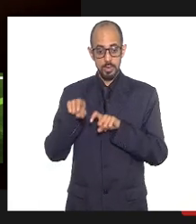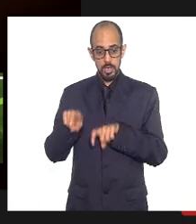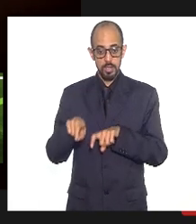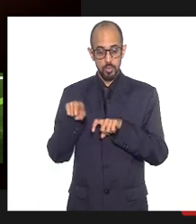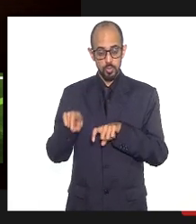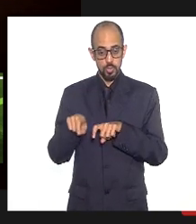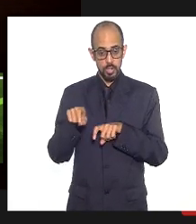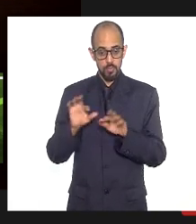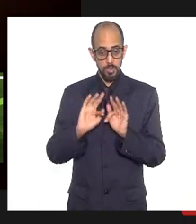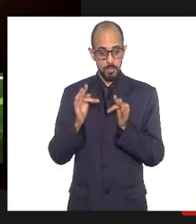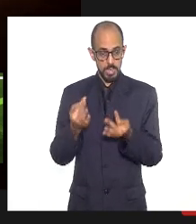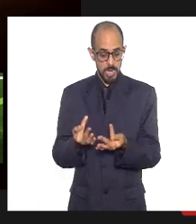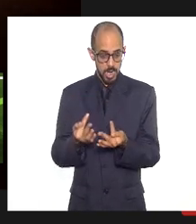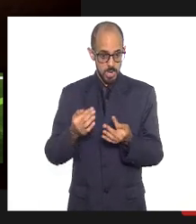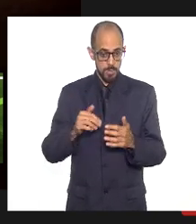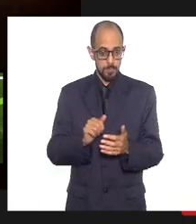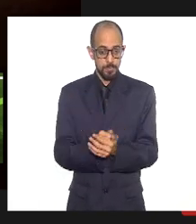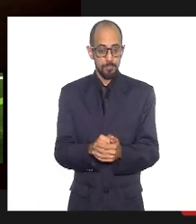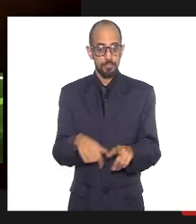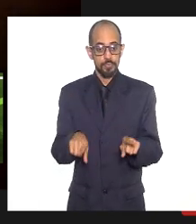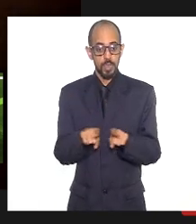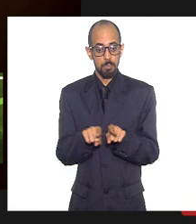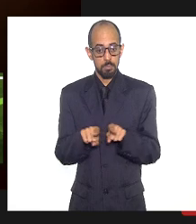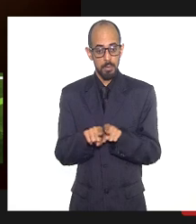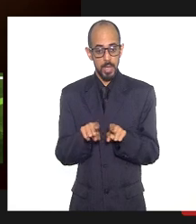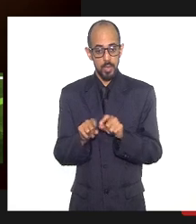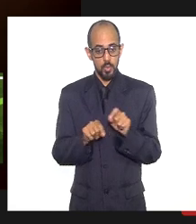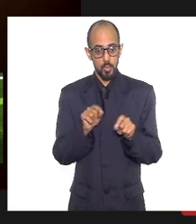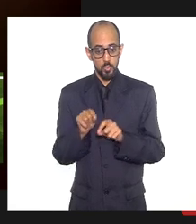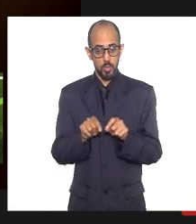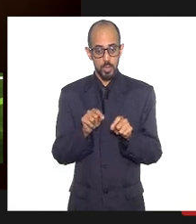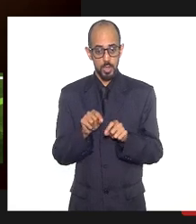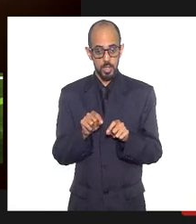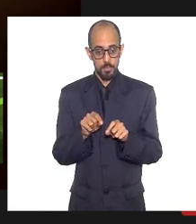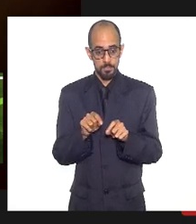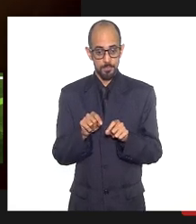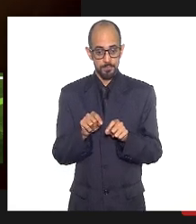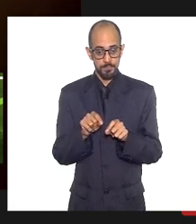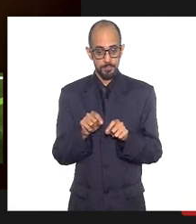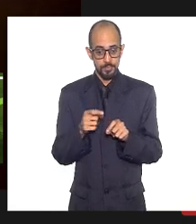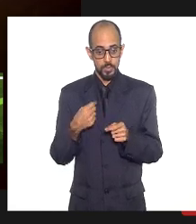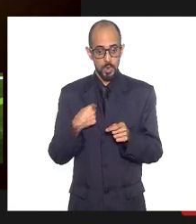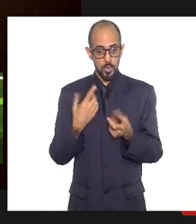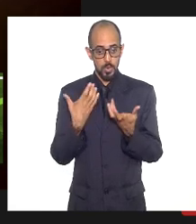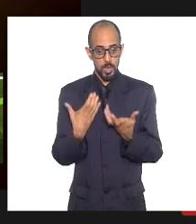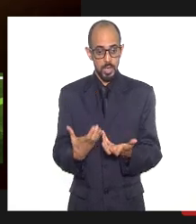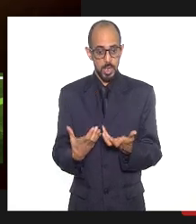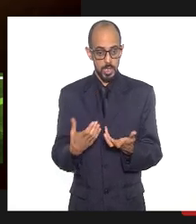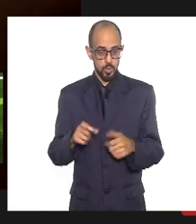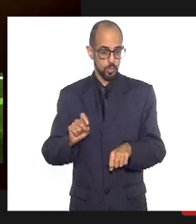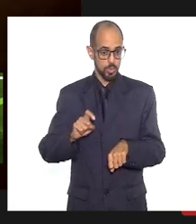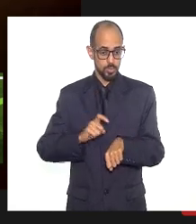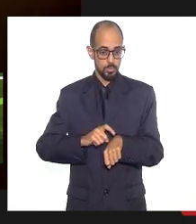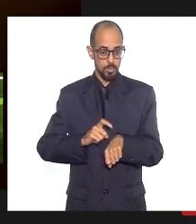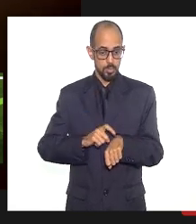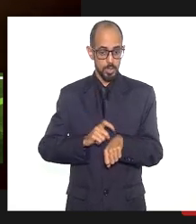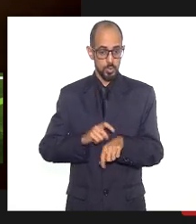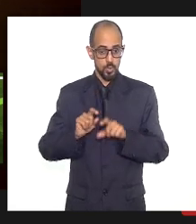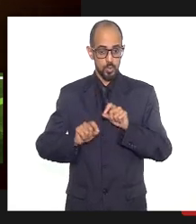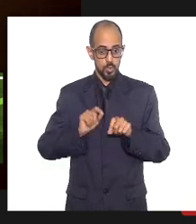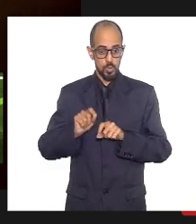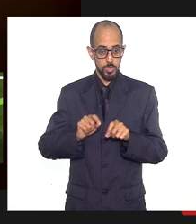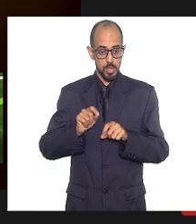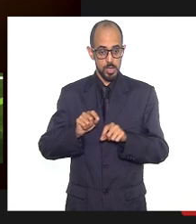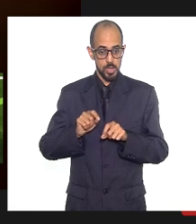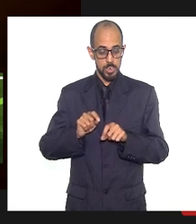PAA Familiar. E eu faço... Eu queria muito que isso